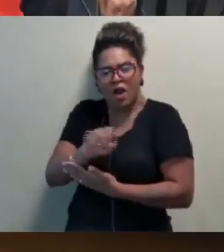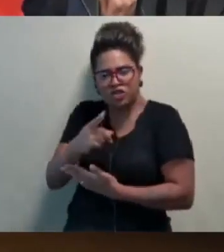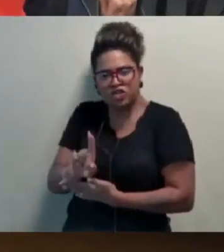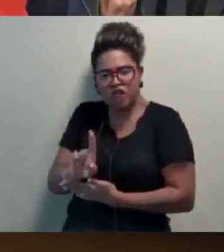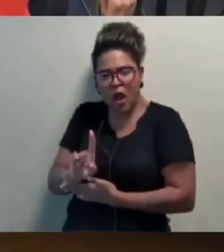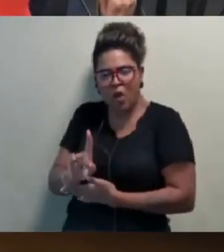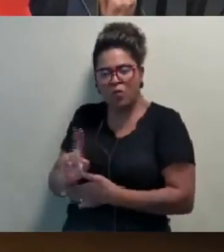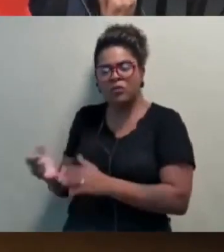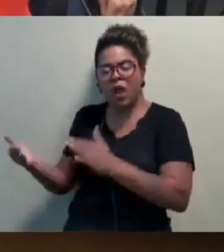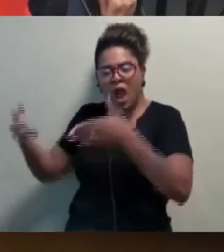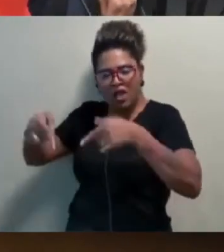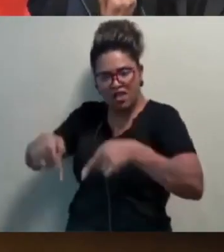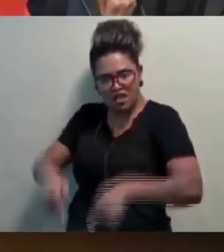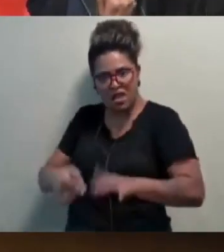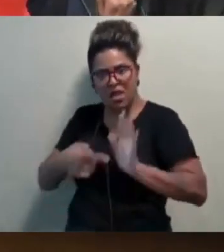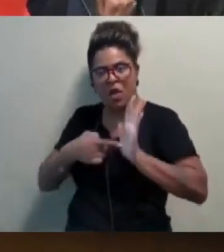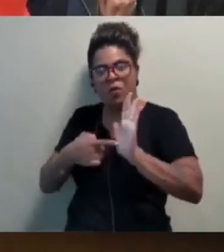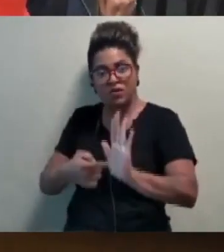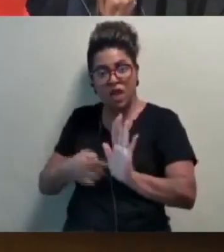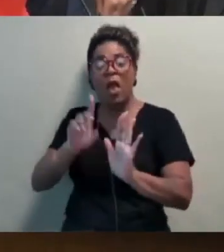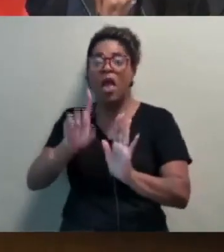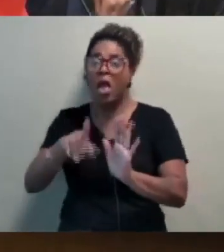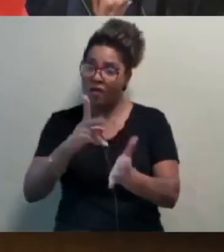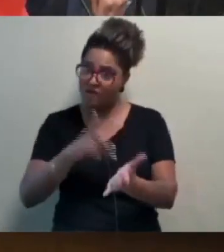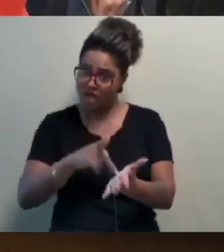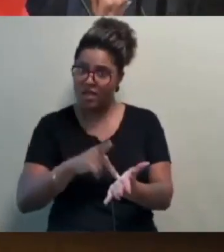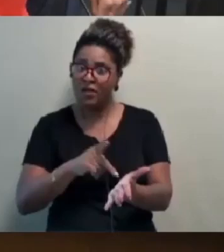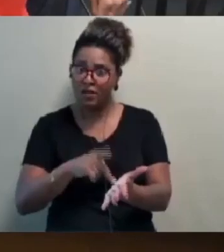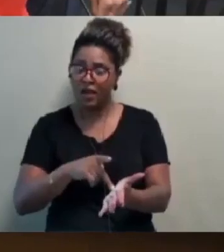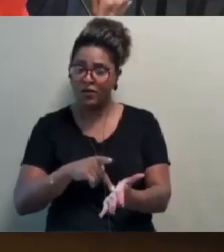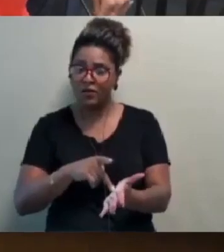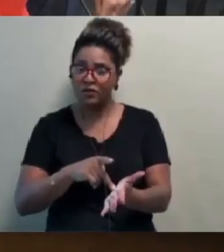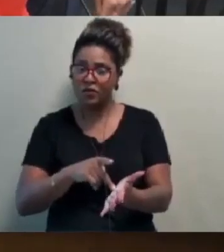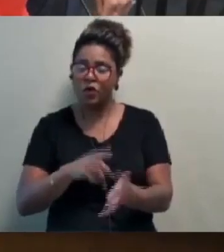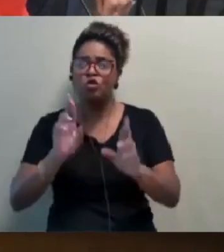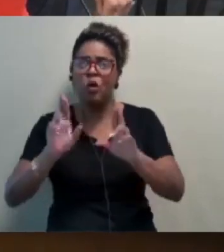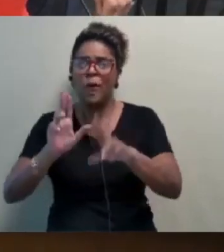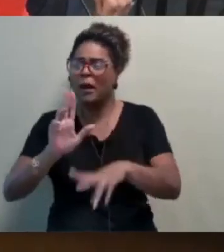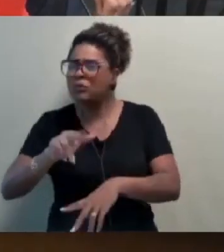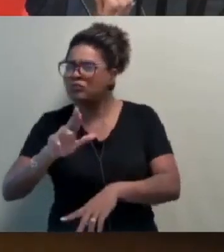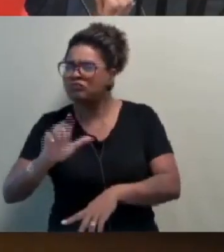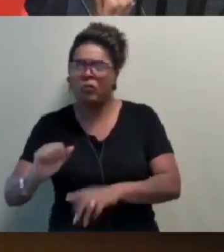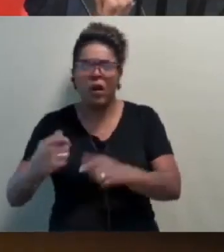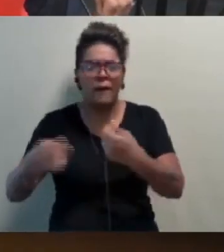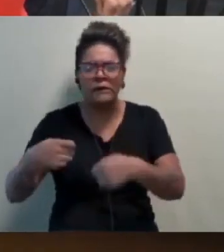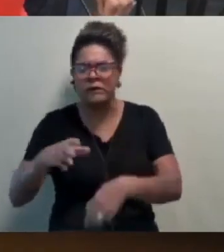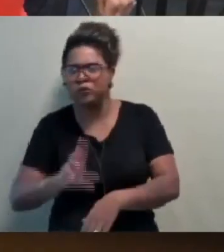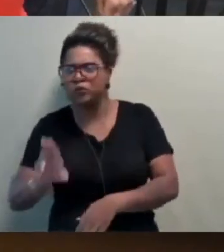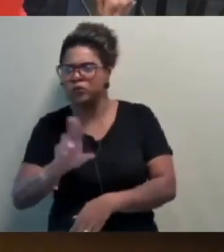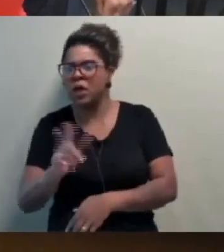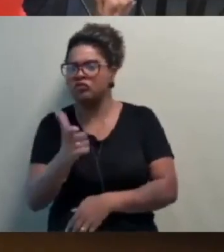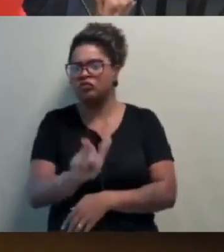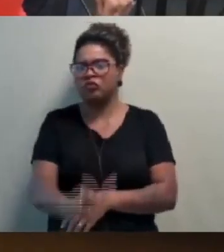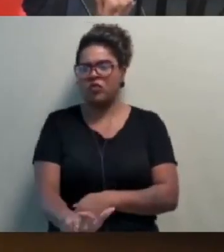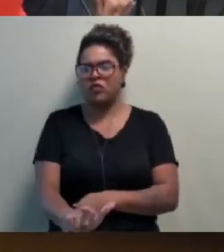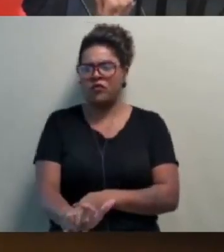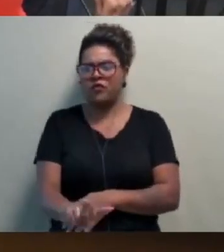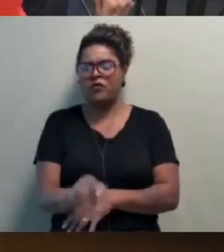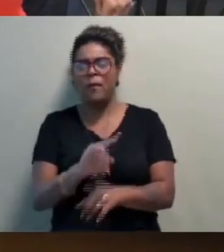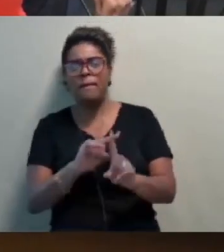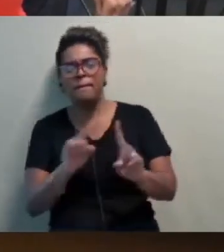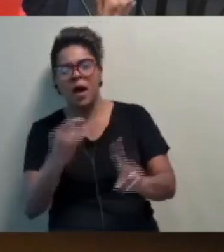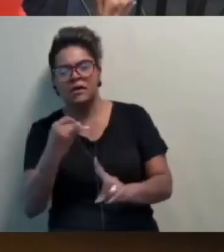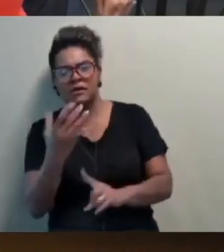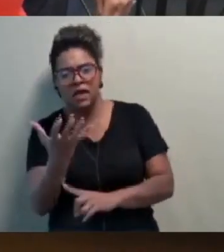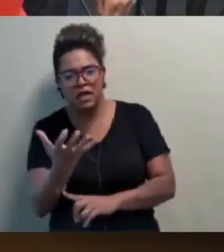novo, aquele caixão é real, é verdadeiro. Agora, se quer continuar dinamitando as pontes,